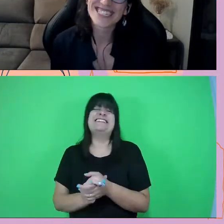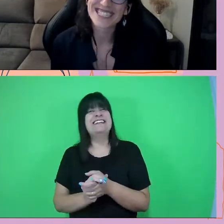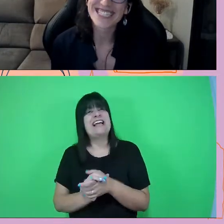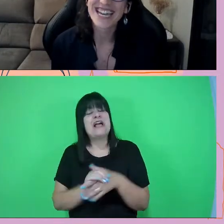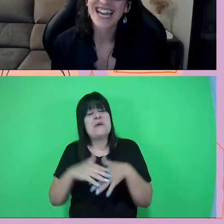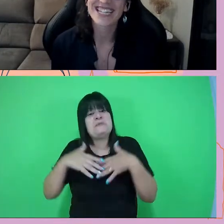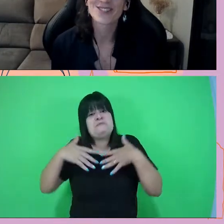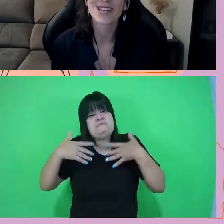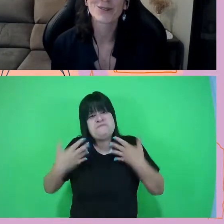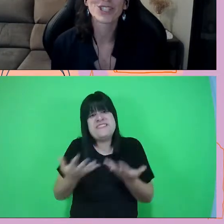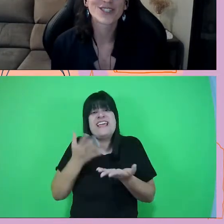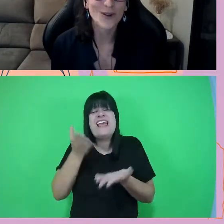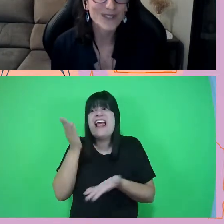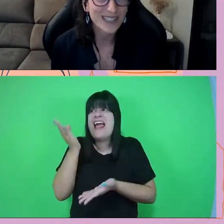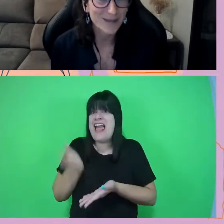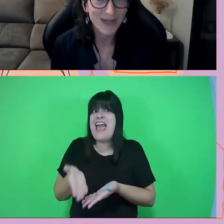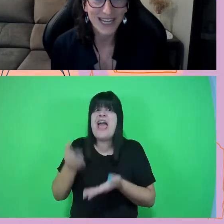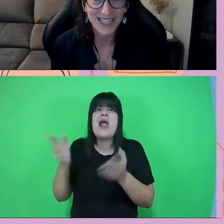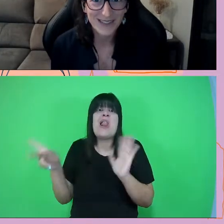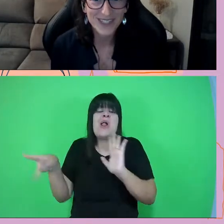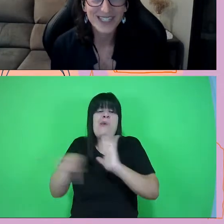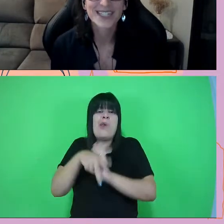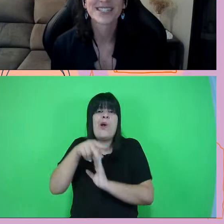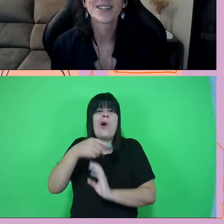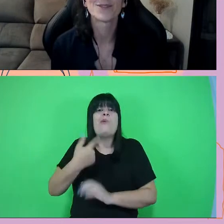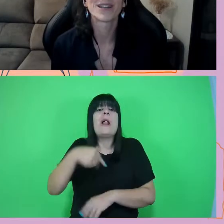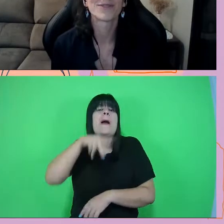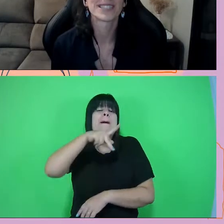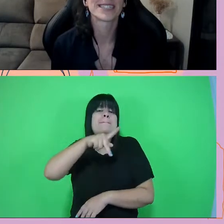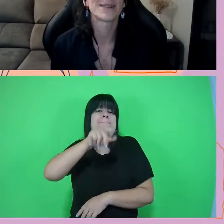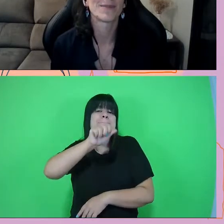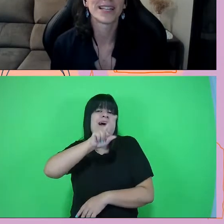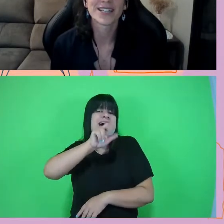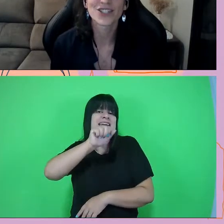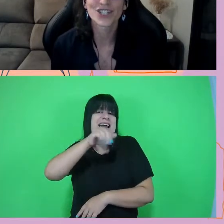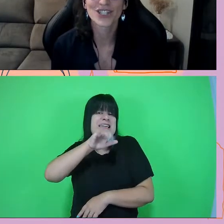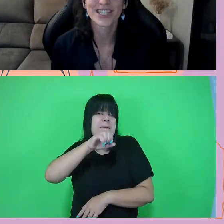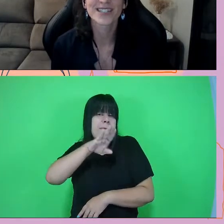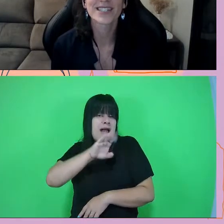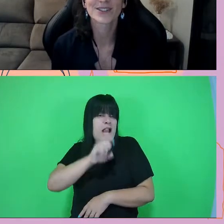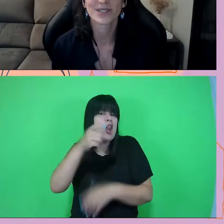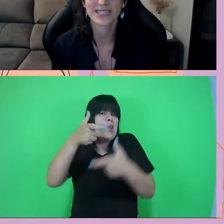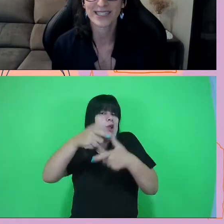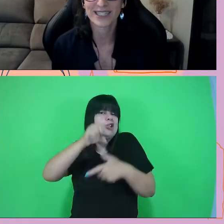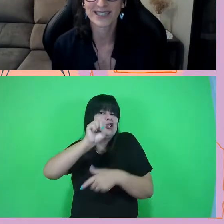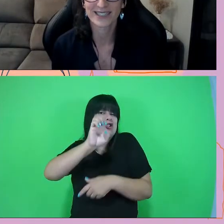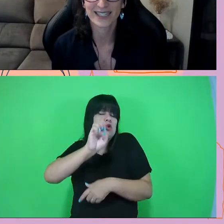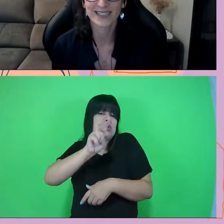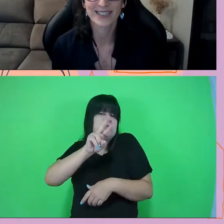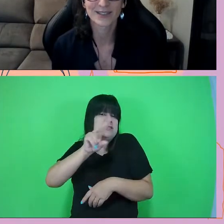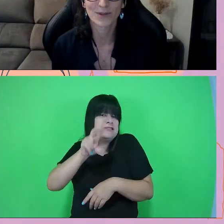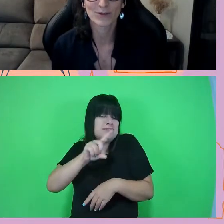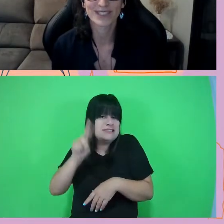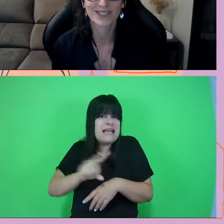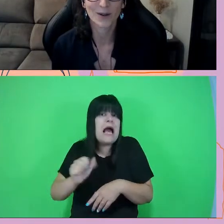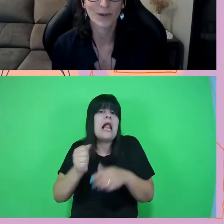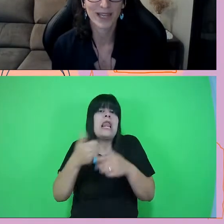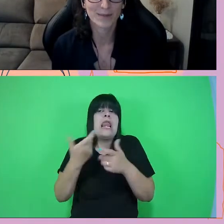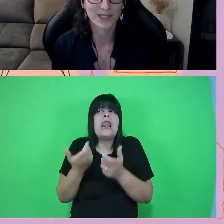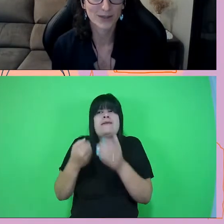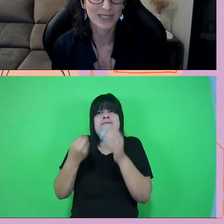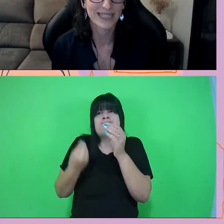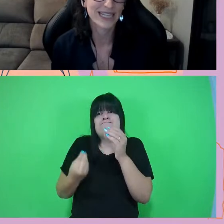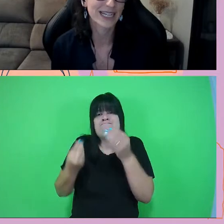Bom, Ednancy é natural de Souza, na Paraíba. Teve uma infância semelhante à de tantas outras crianças nascidas no Alto